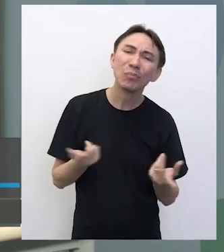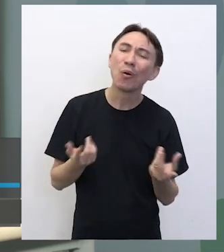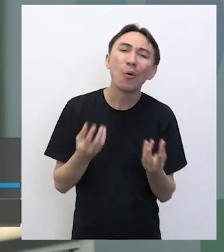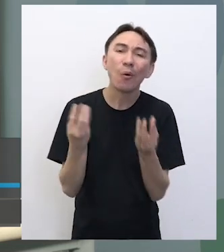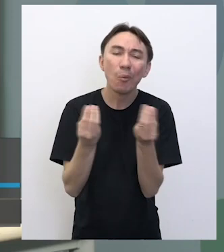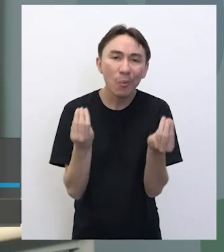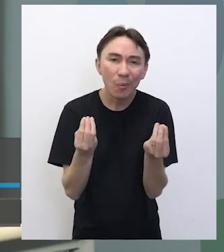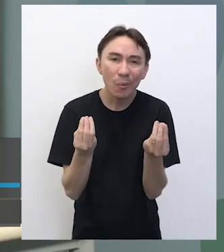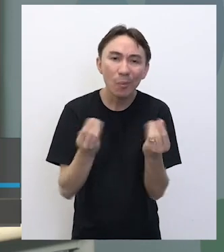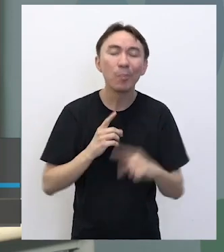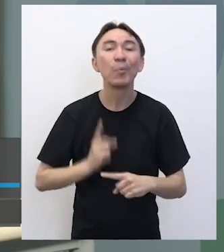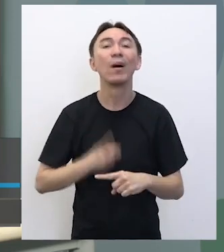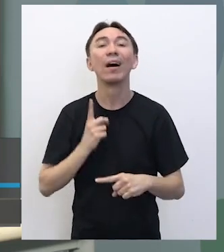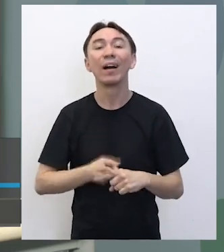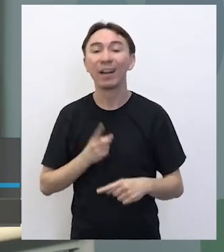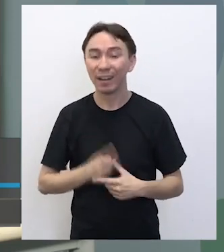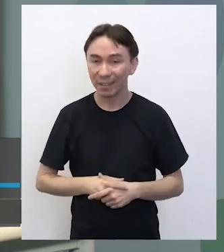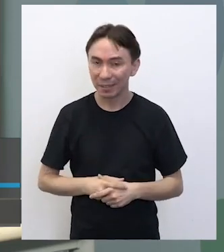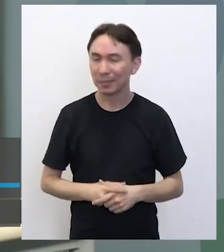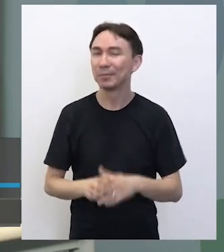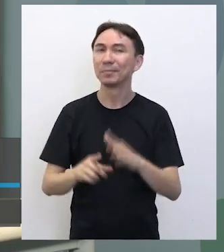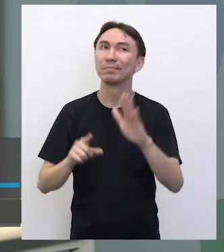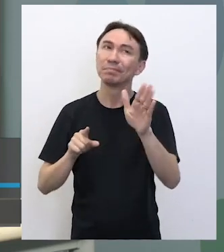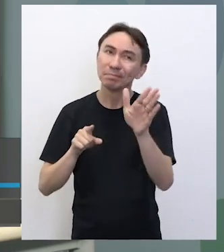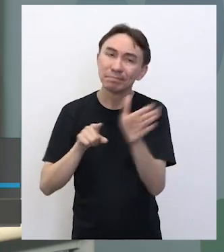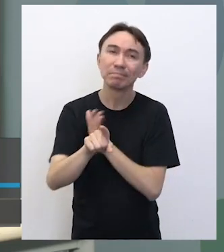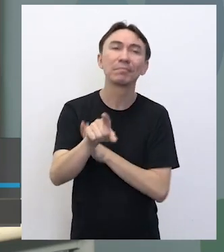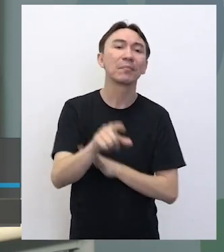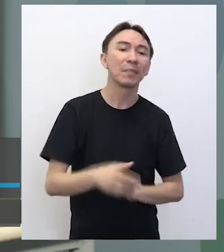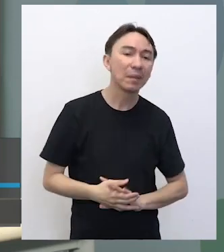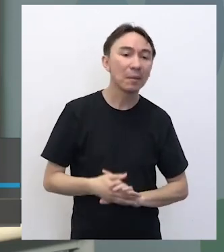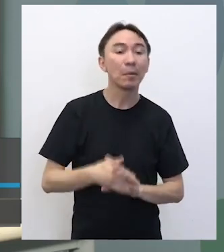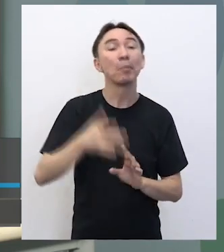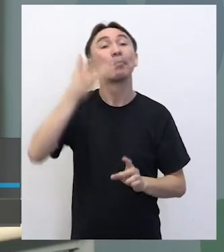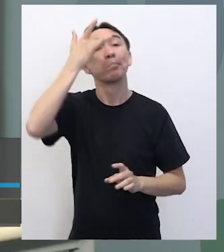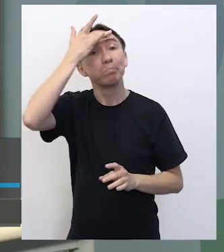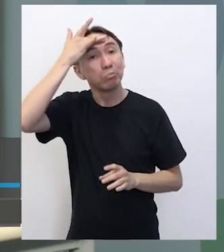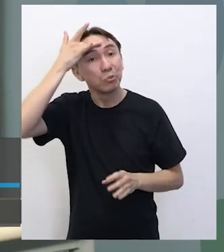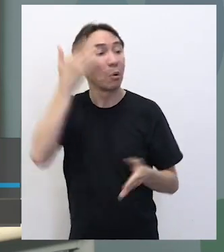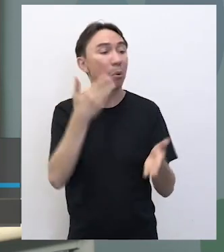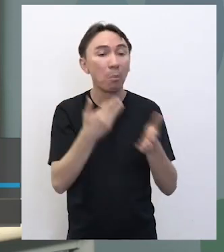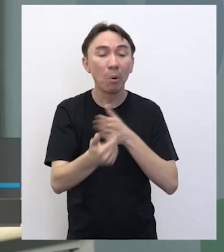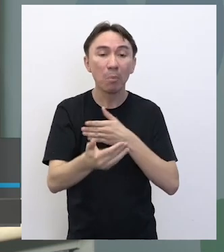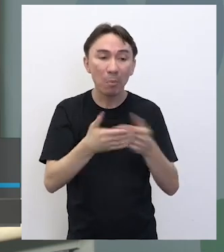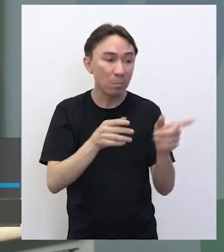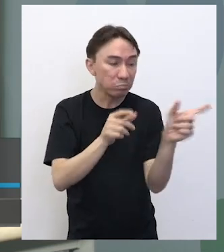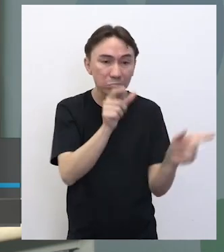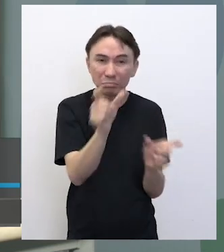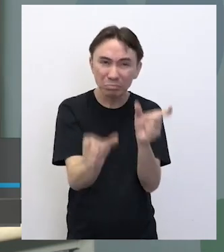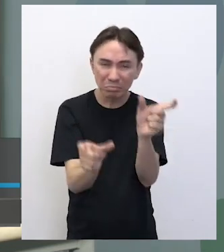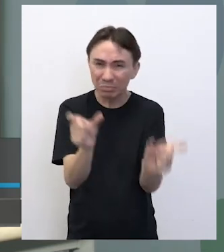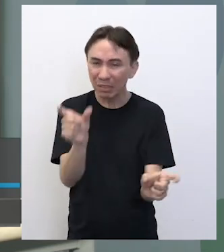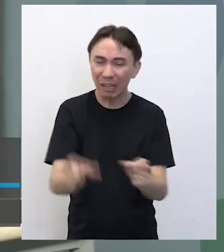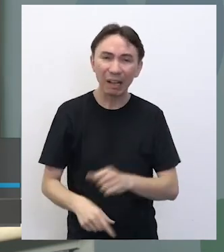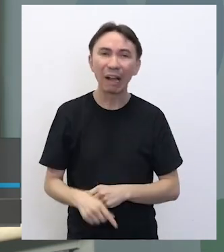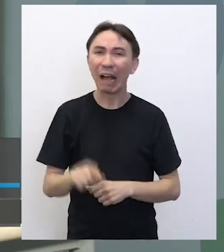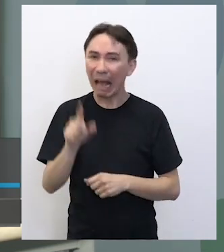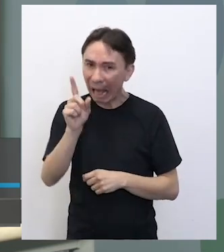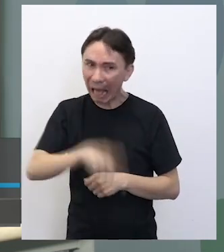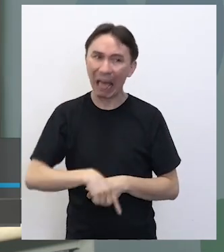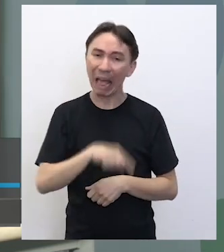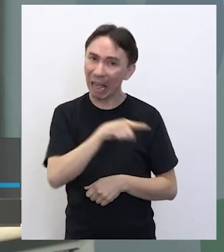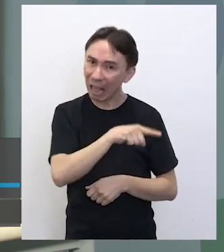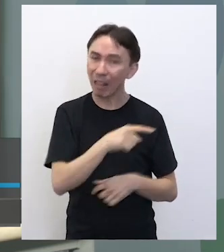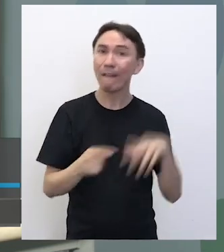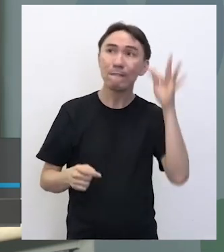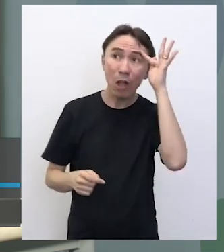será que todo e qualquer indivíduo é, naturalmente, por sua constituição humana, um